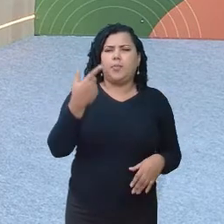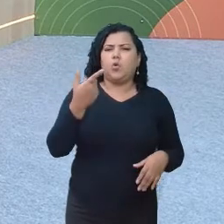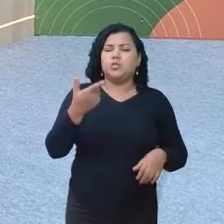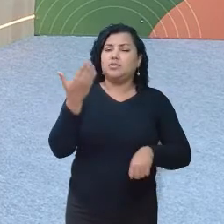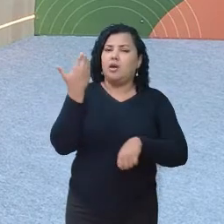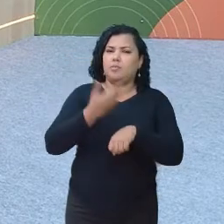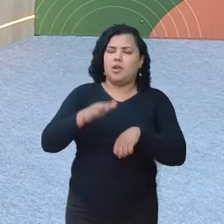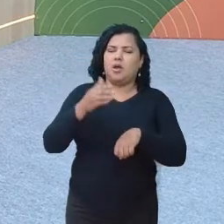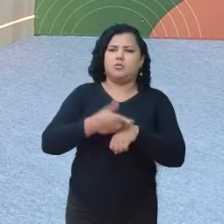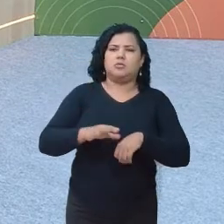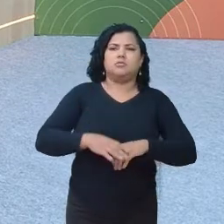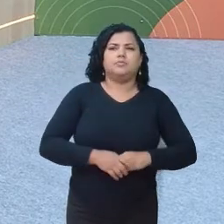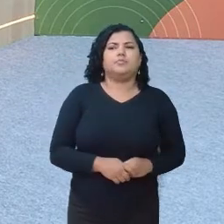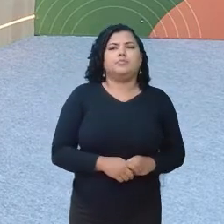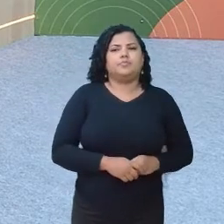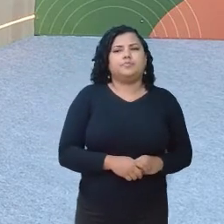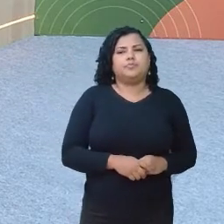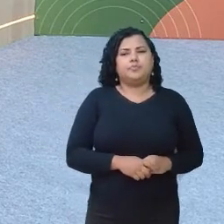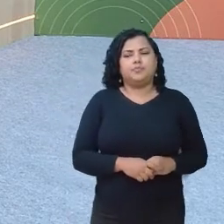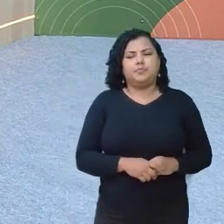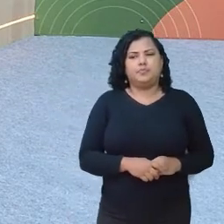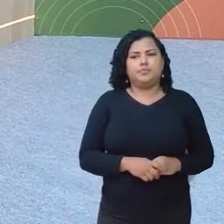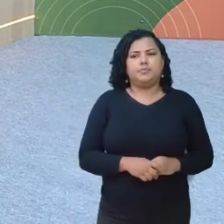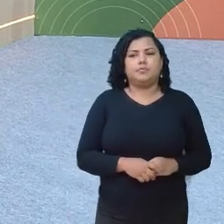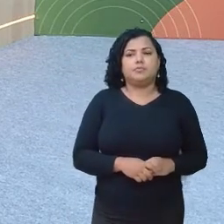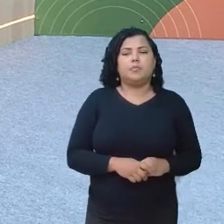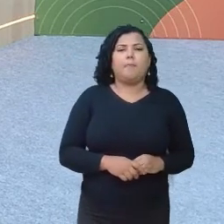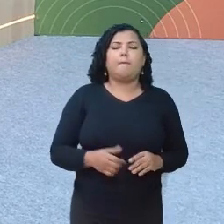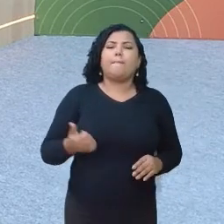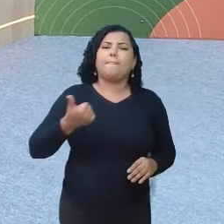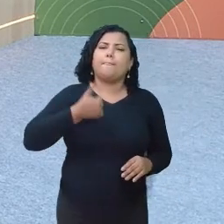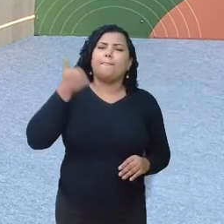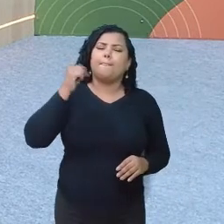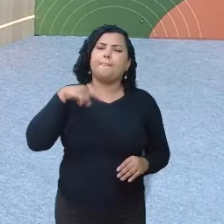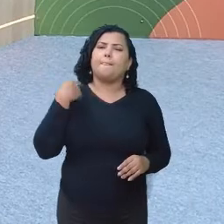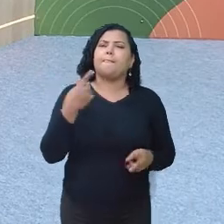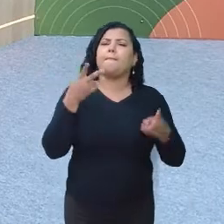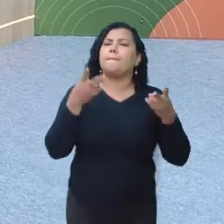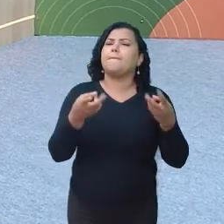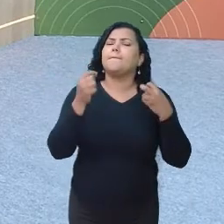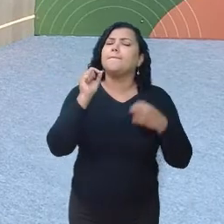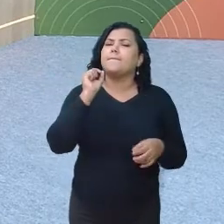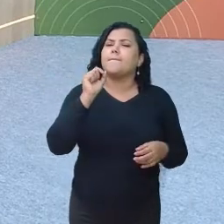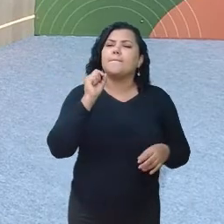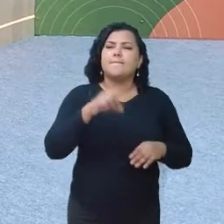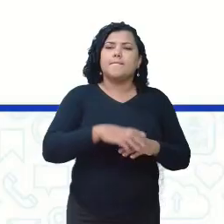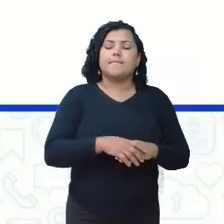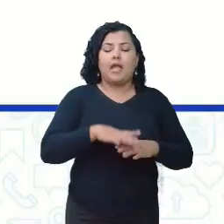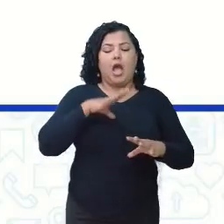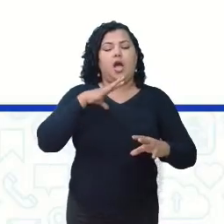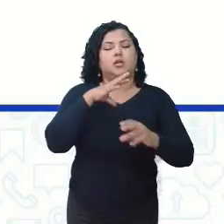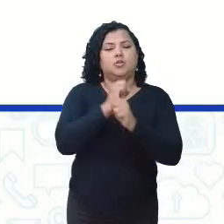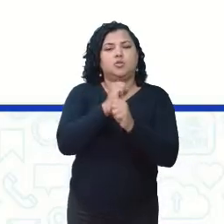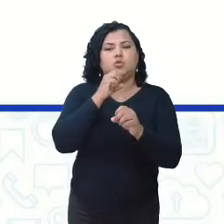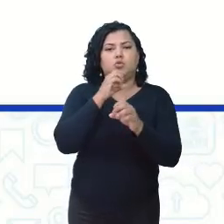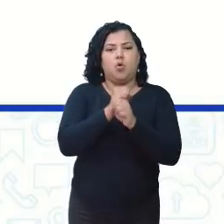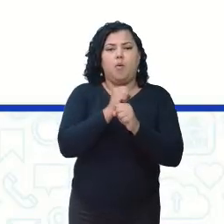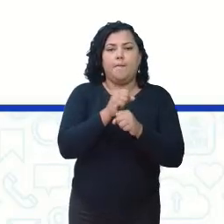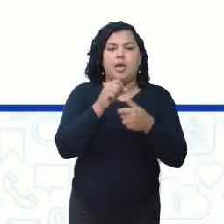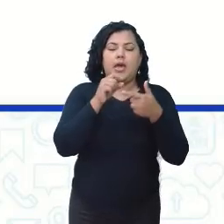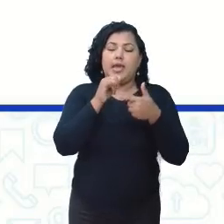dessas situações. Então vamos lá. A primeira coisa que a gente vai observar é a soma dos ângulos internos de